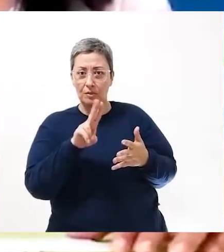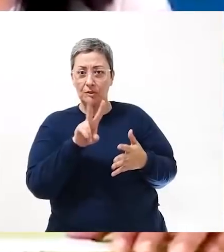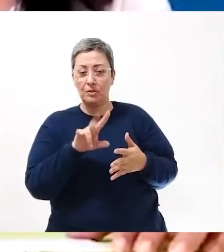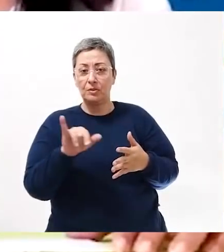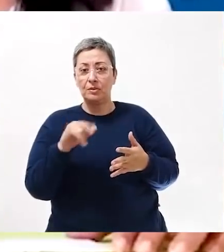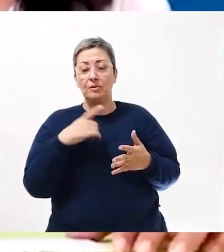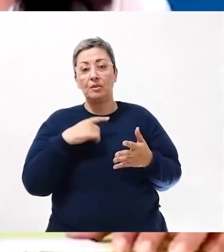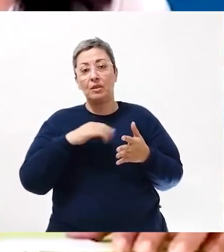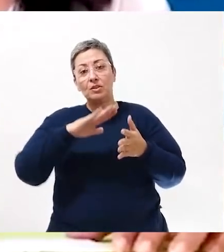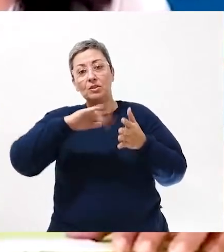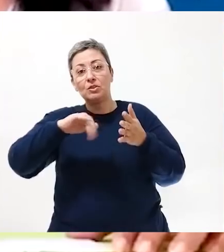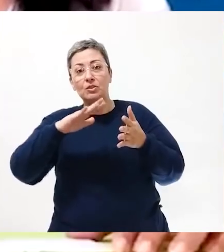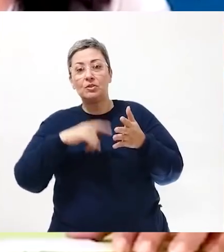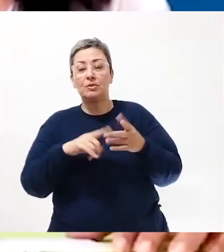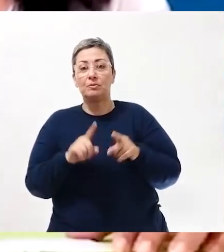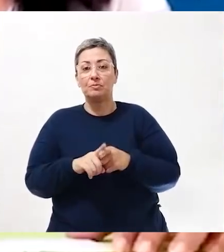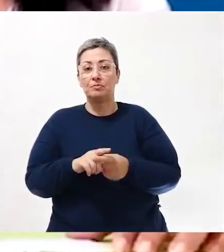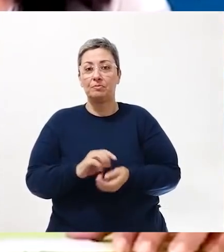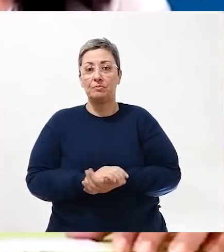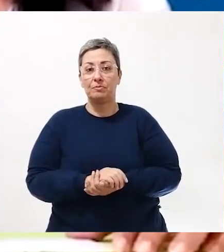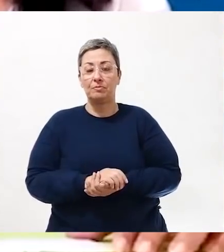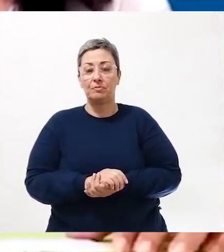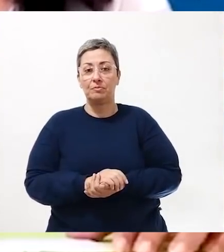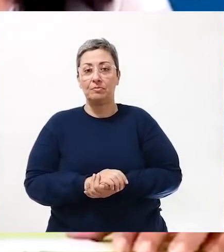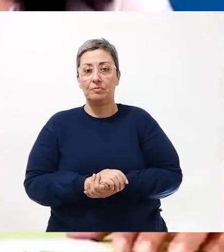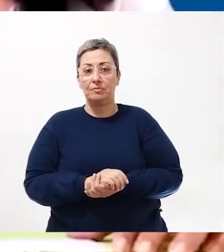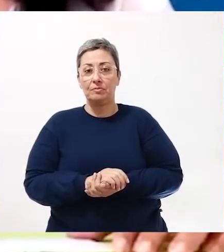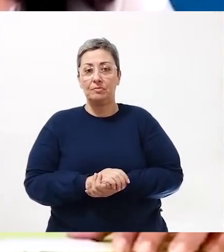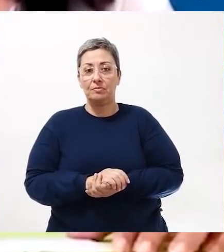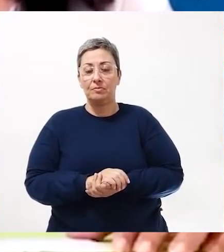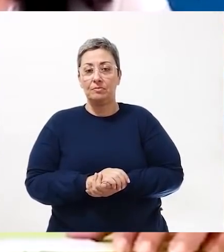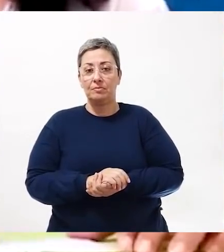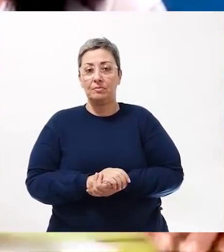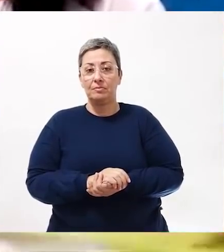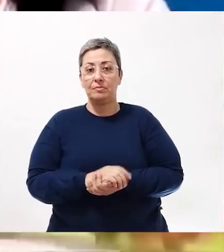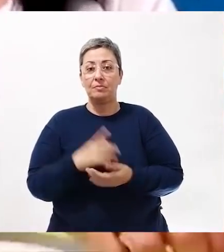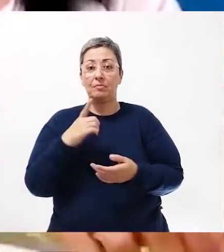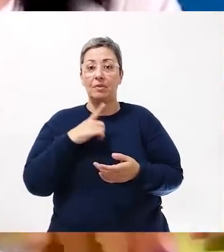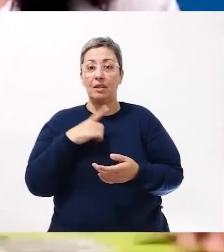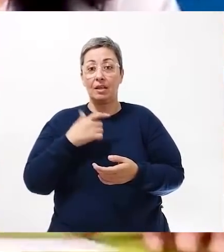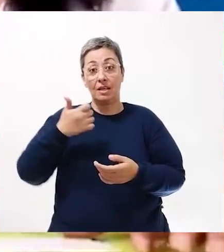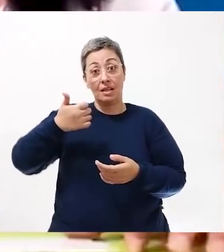vai utilizar. Lembrando que a gente vai cortar em várias partes.